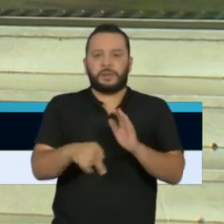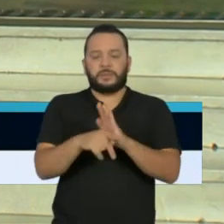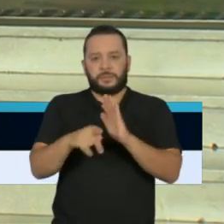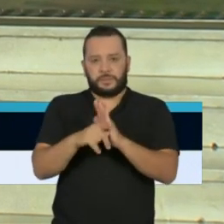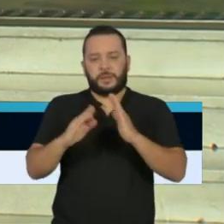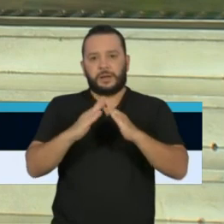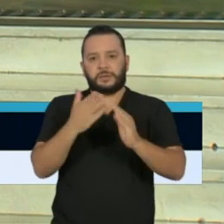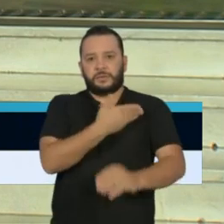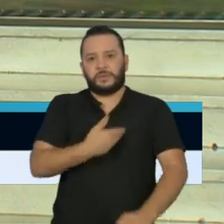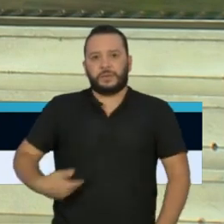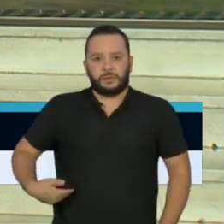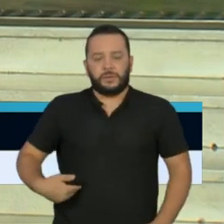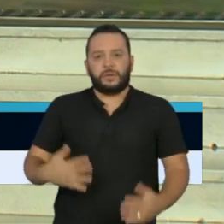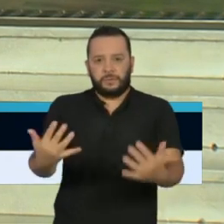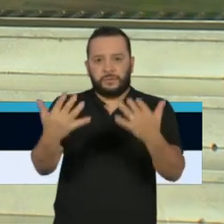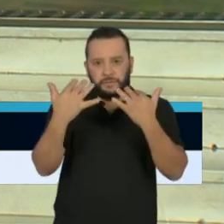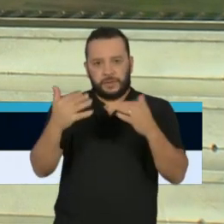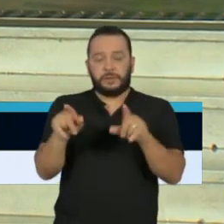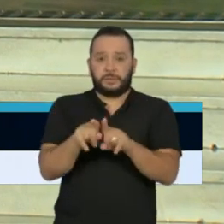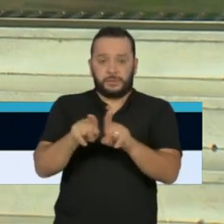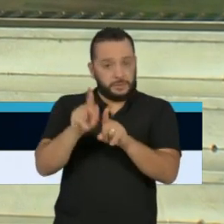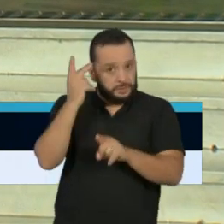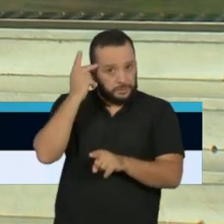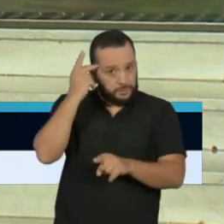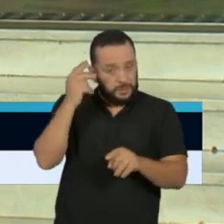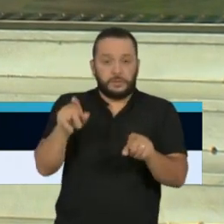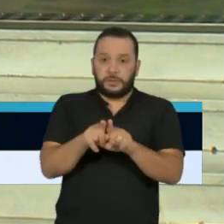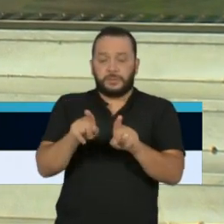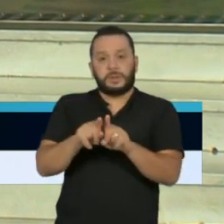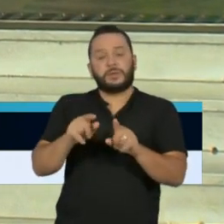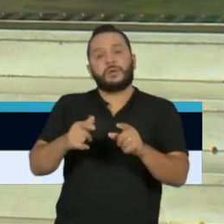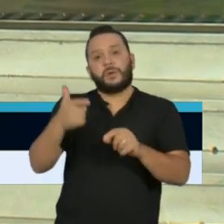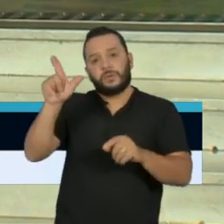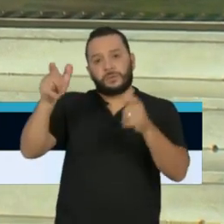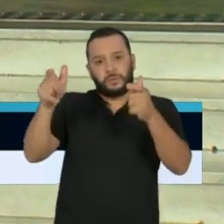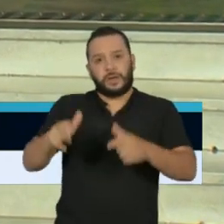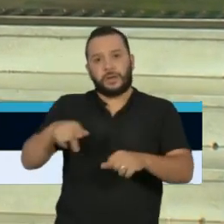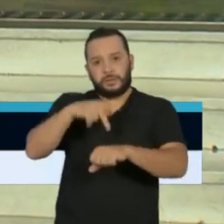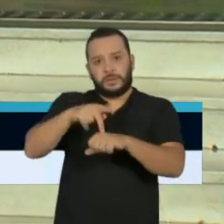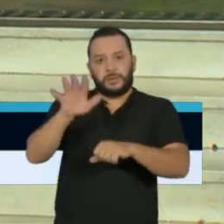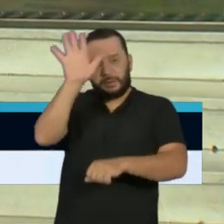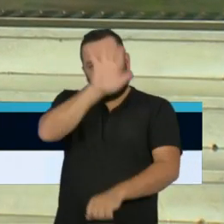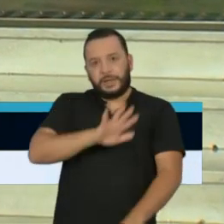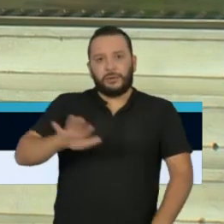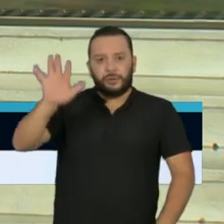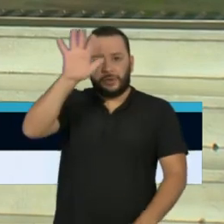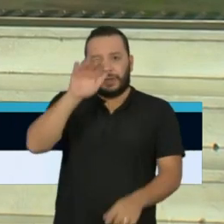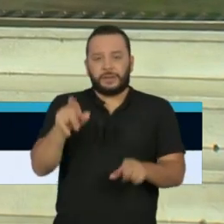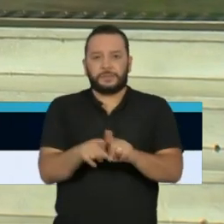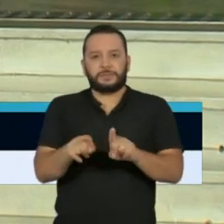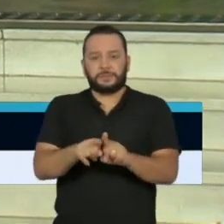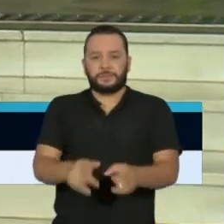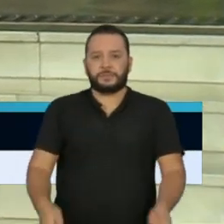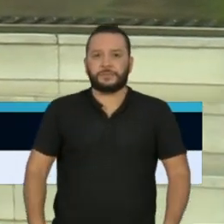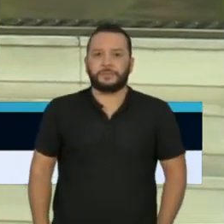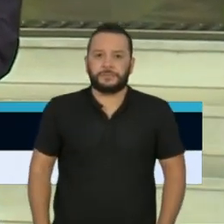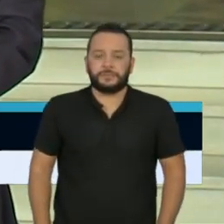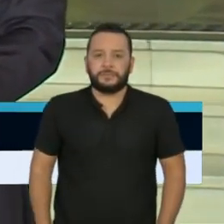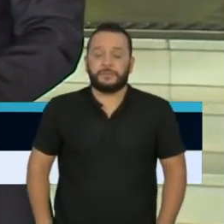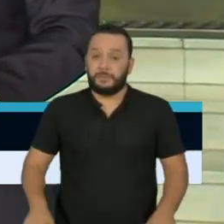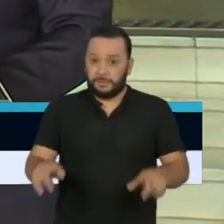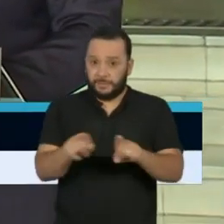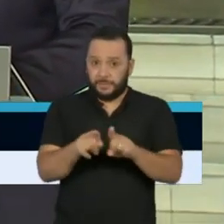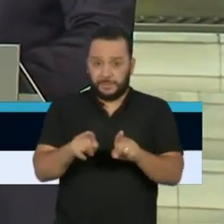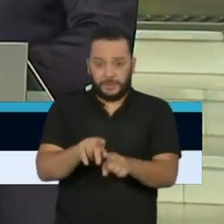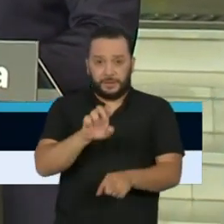Bandeirantes aos telespectadores de São Paulo e até mesmo de outras regiões do país. Vamos agora ao Eduardo Simões, da